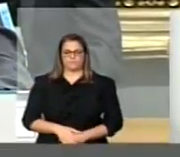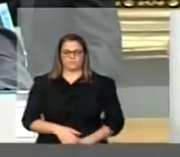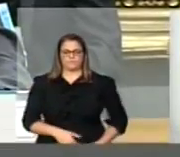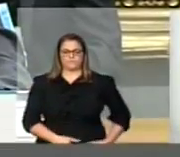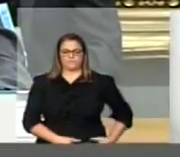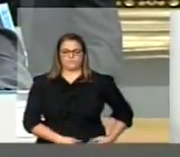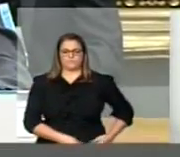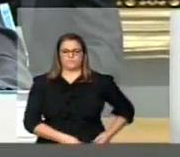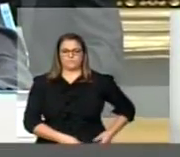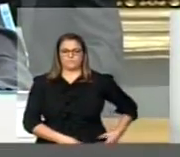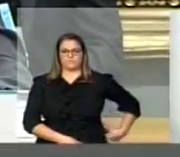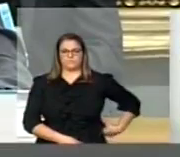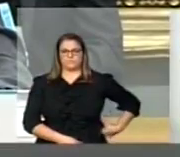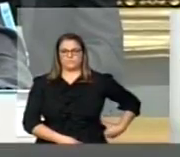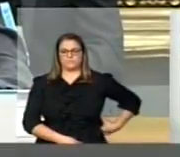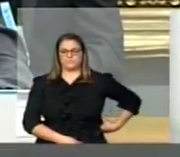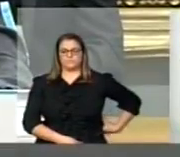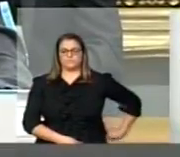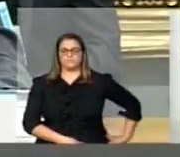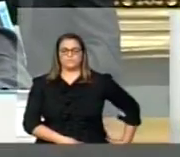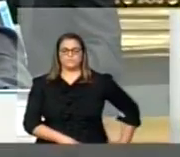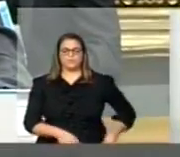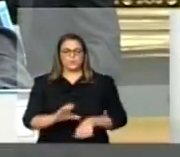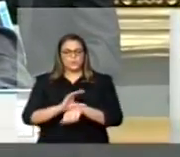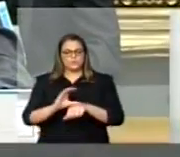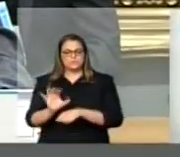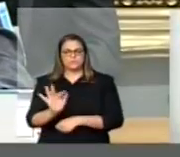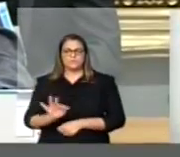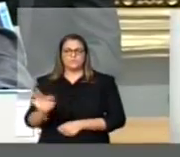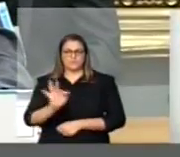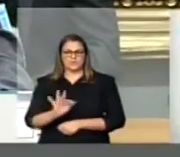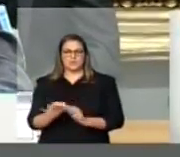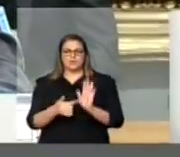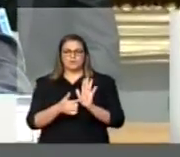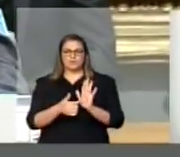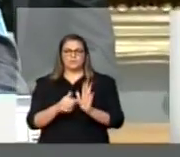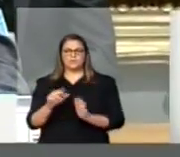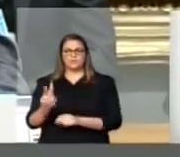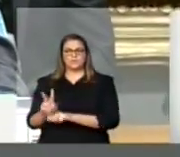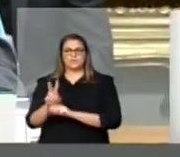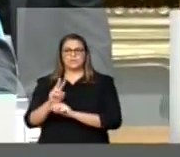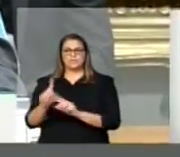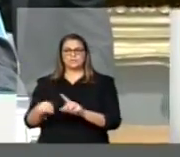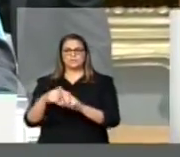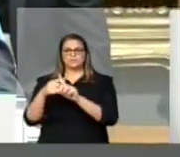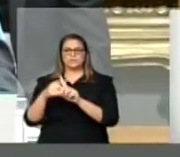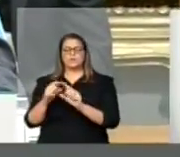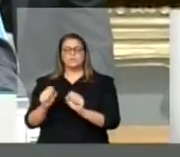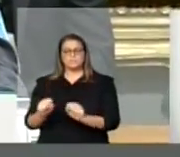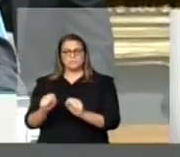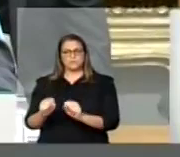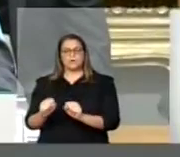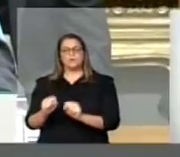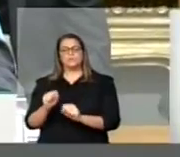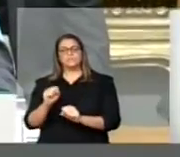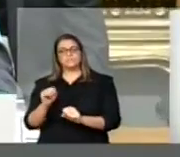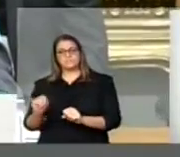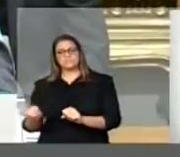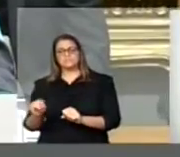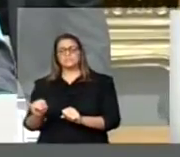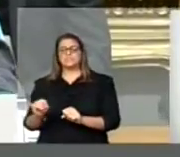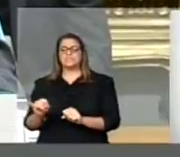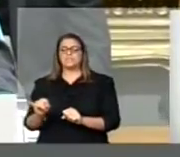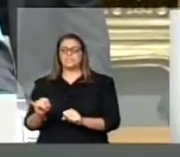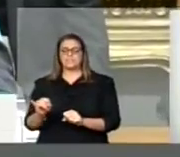Nos termos da Constituição Federal, os créditos orçamentários suplementares somente podem ser abertos ao longo de um ano